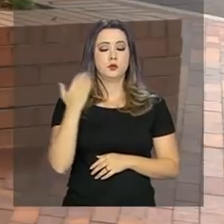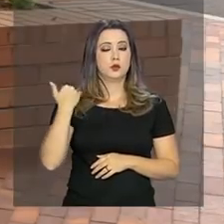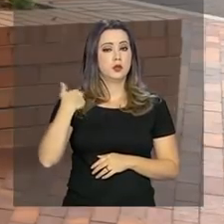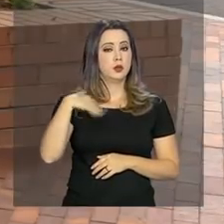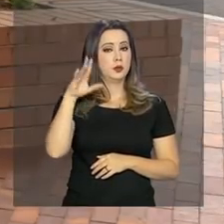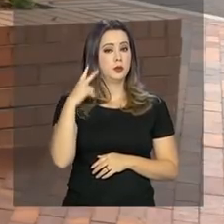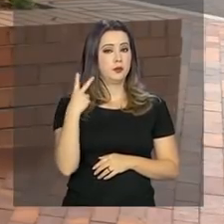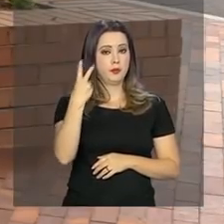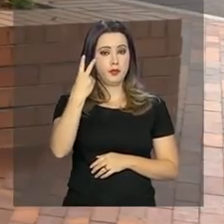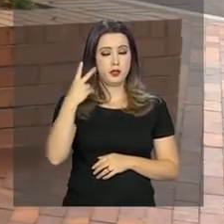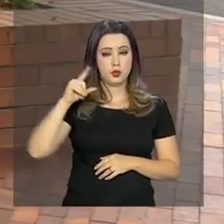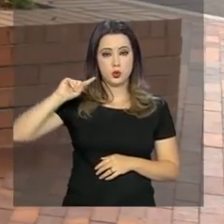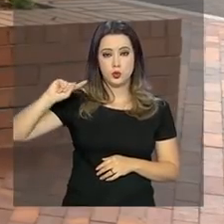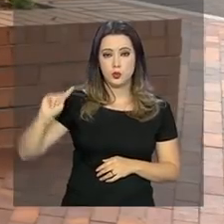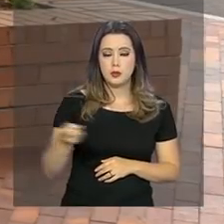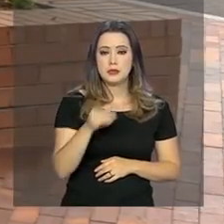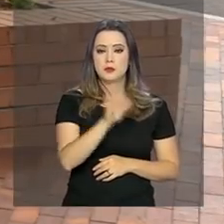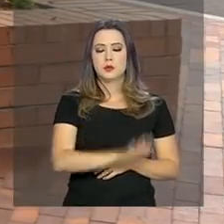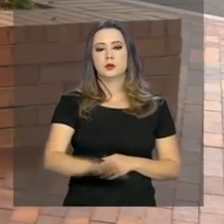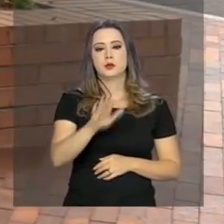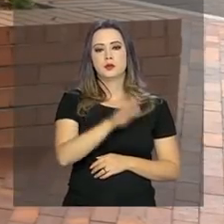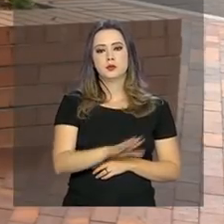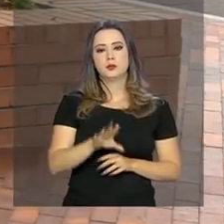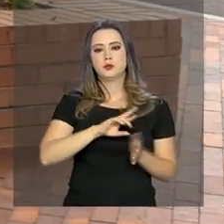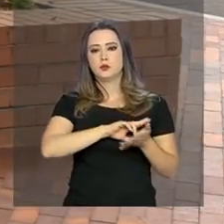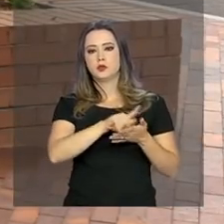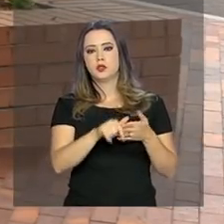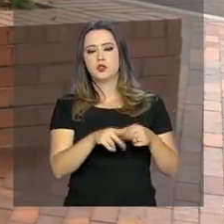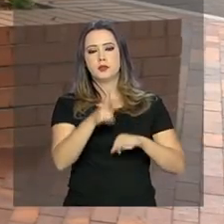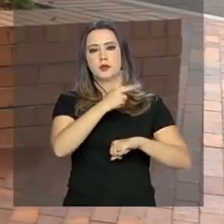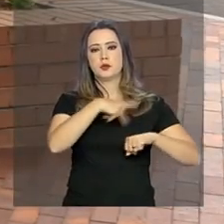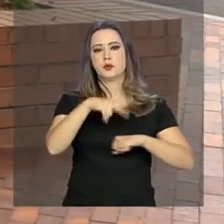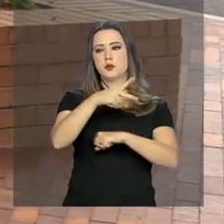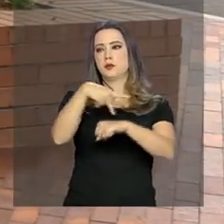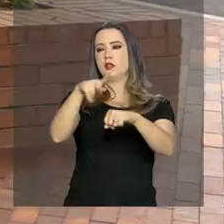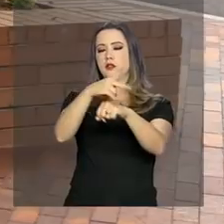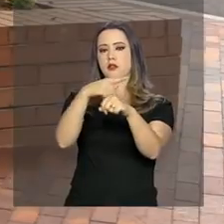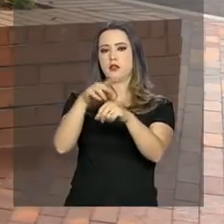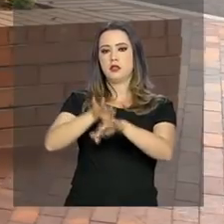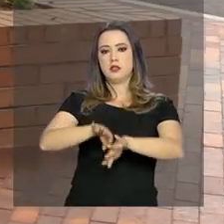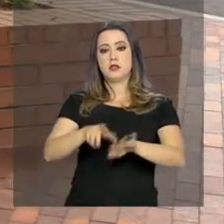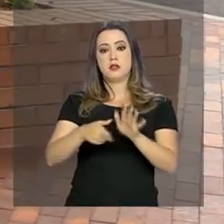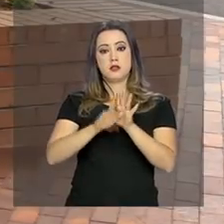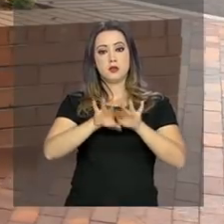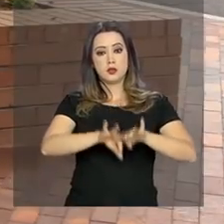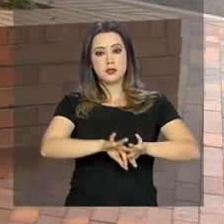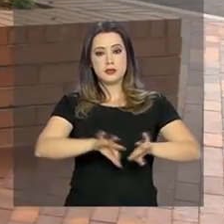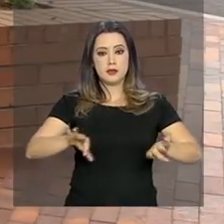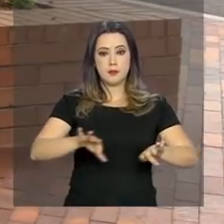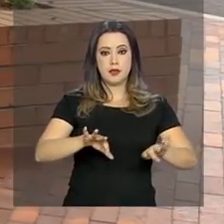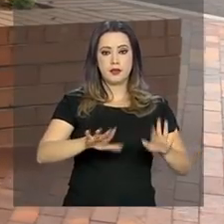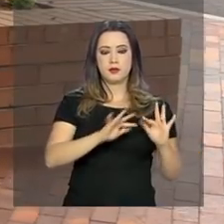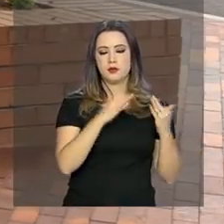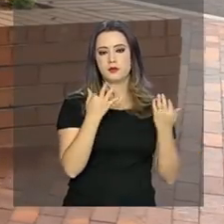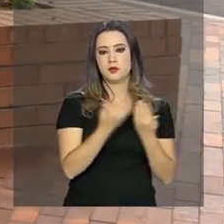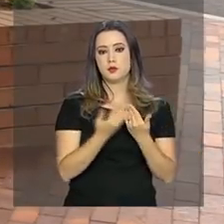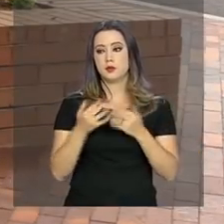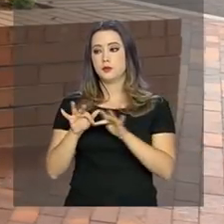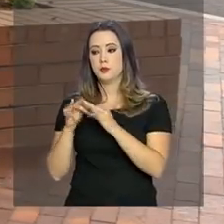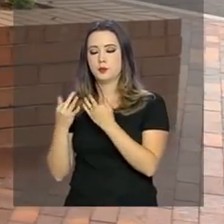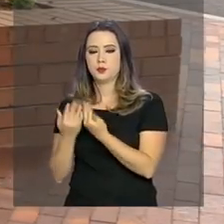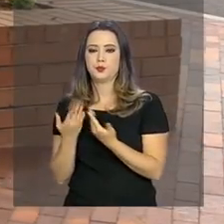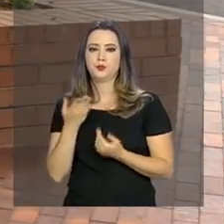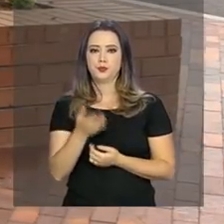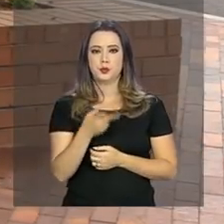de 2.300 crianças de diversas nacionalidades foram separadas de suas famílias. O